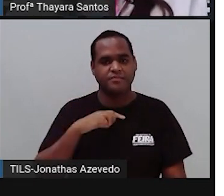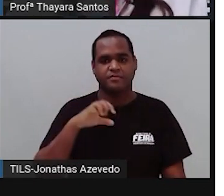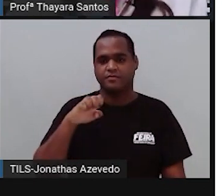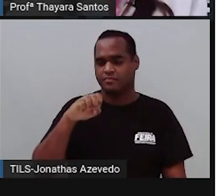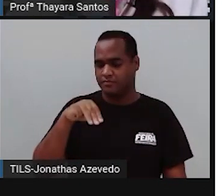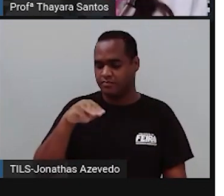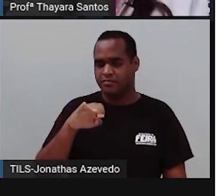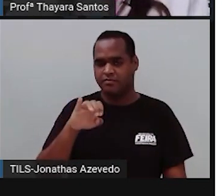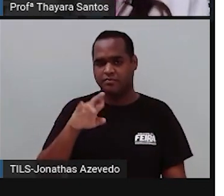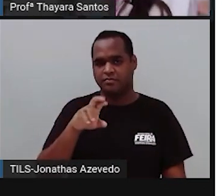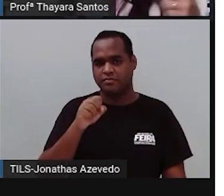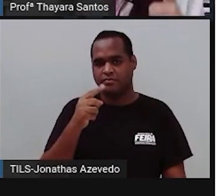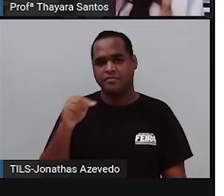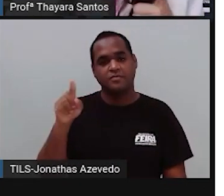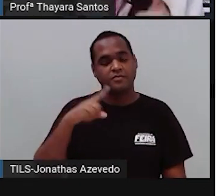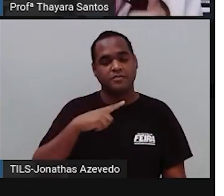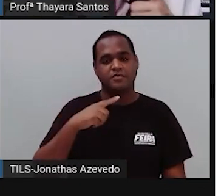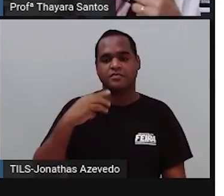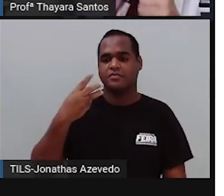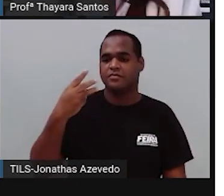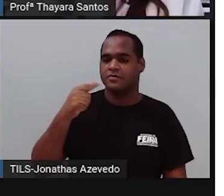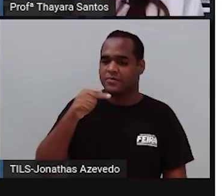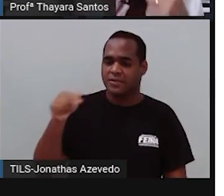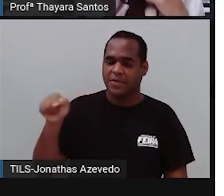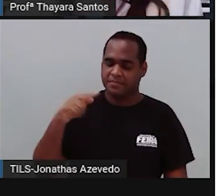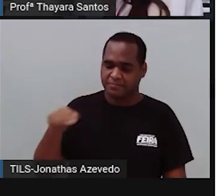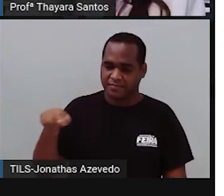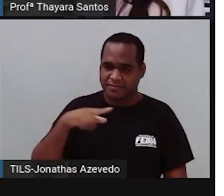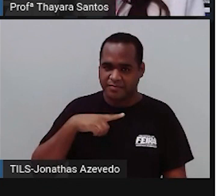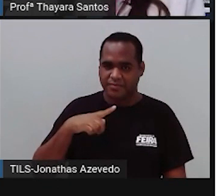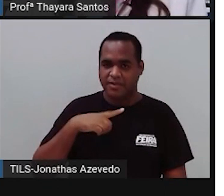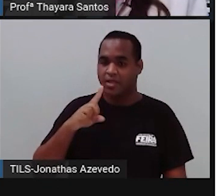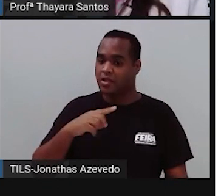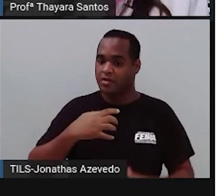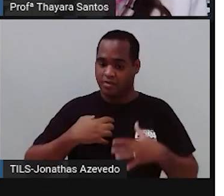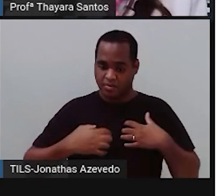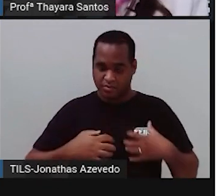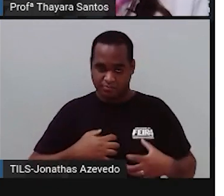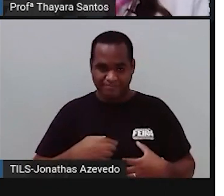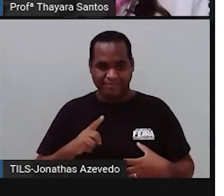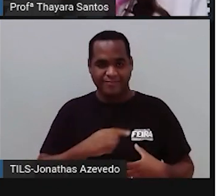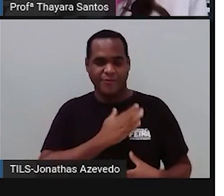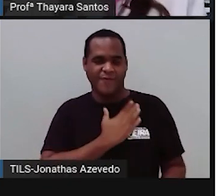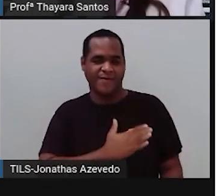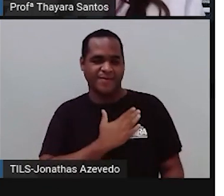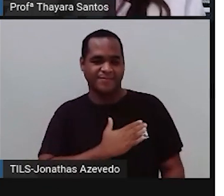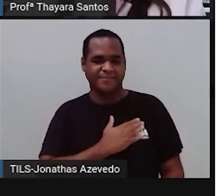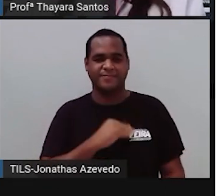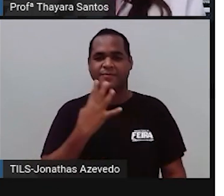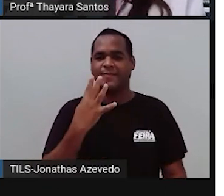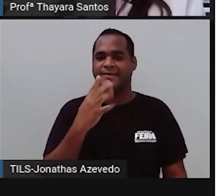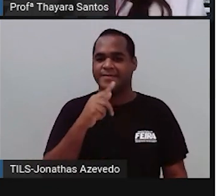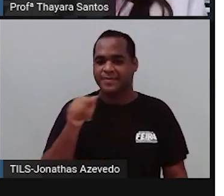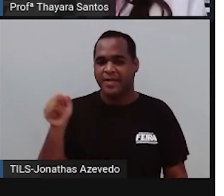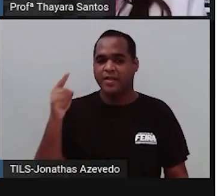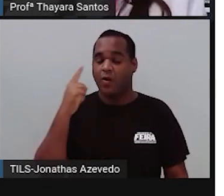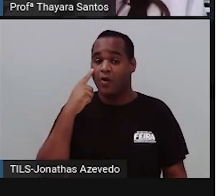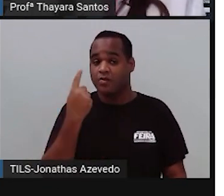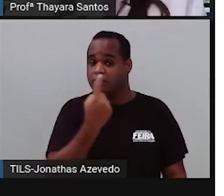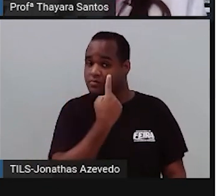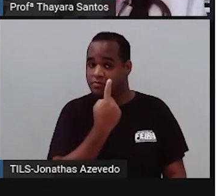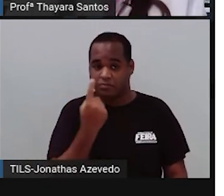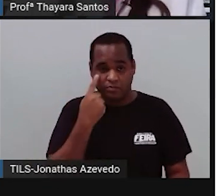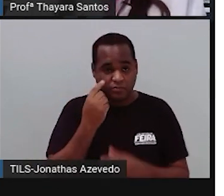Então, terceira semana, formação do sistema nervoso central e do coração. Quarta semana, formação dos olhos e